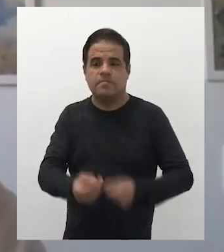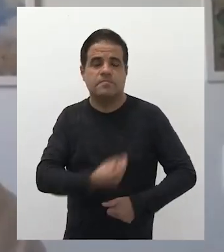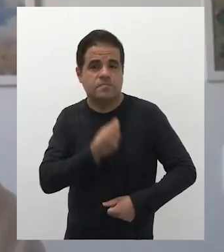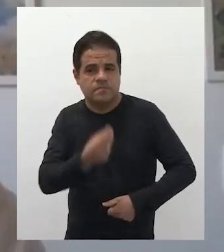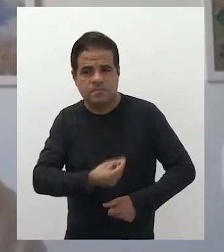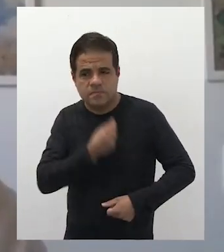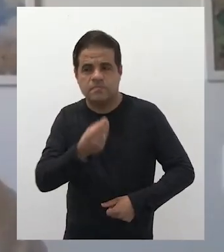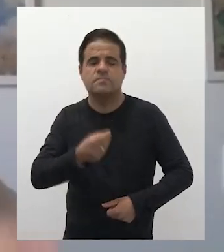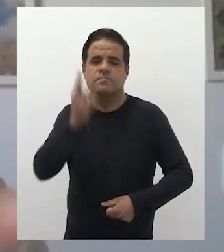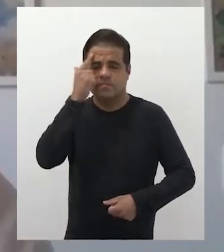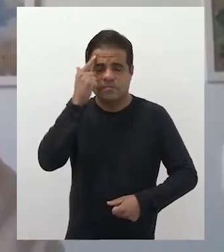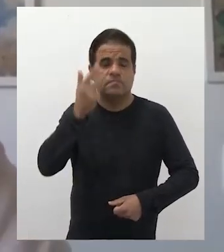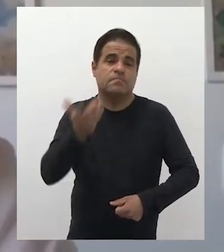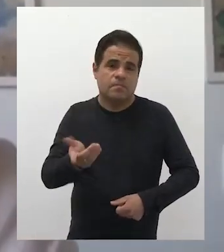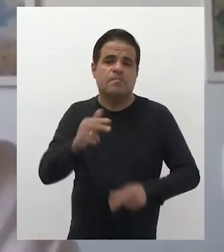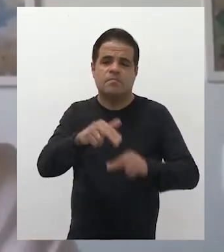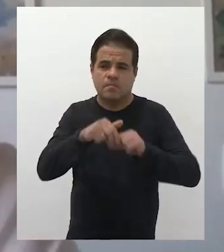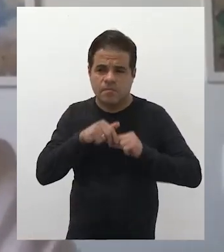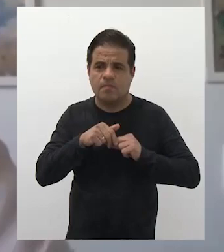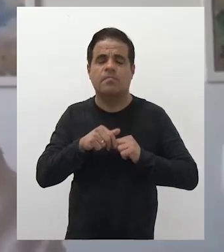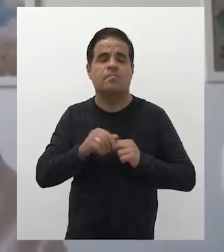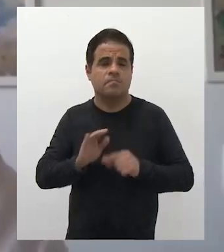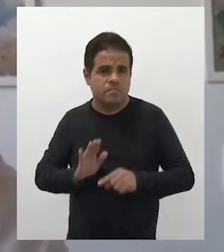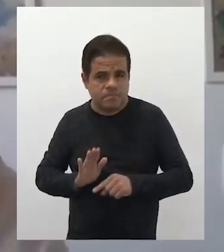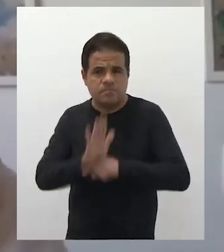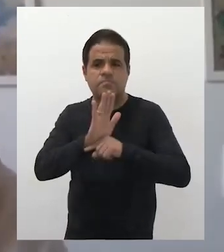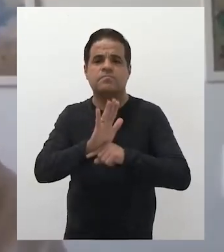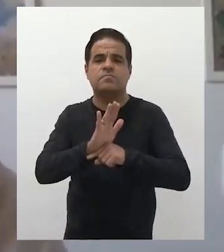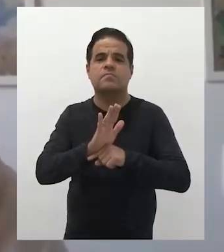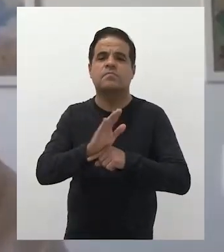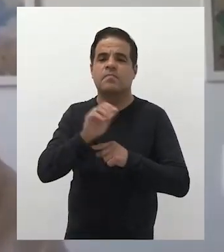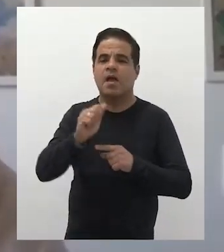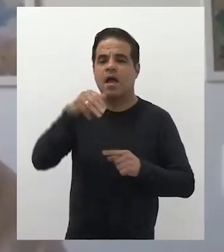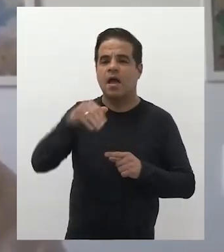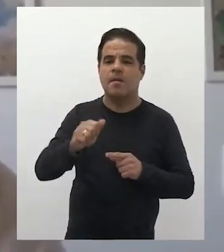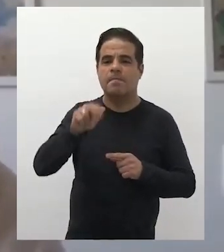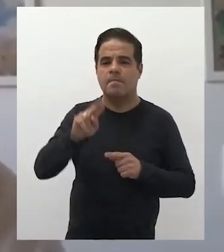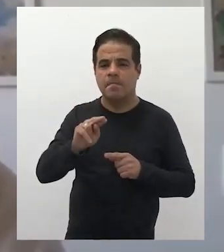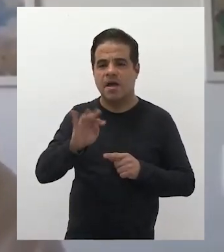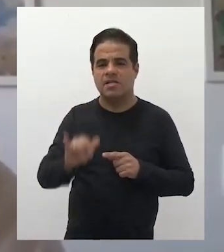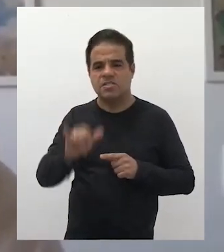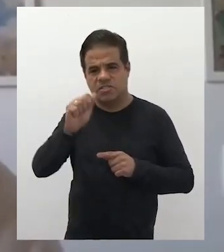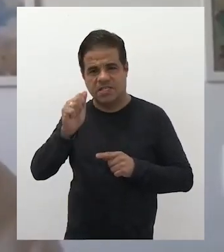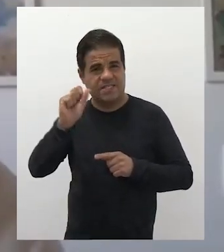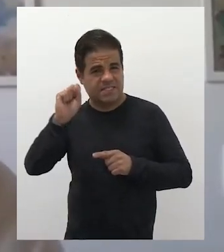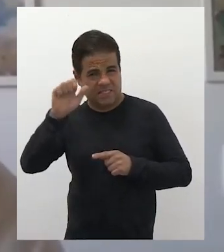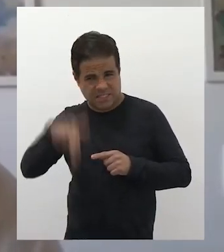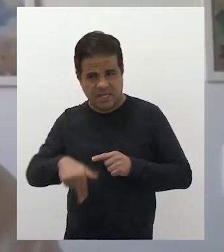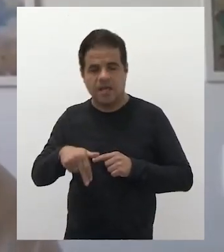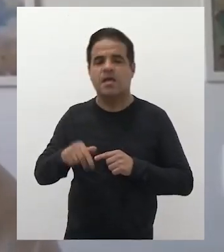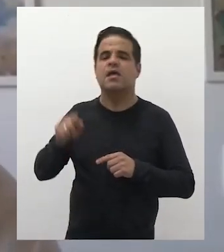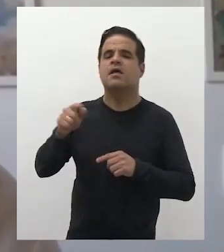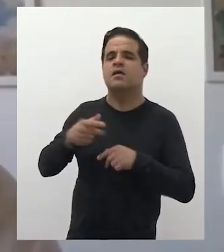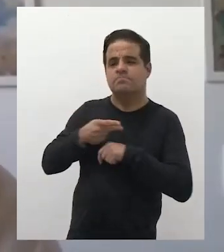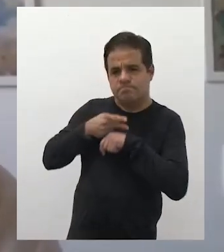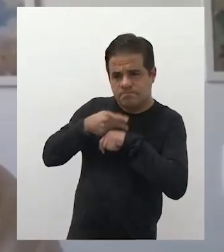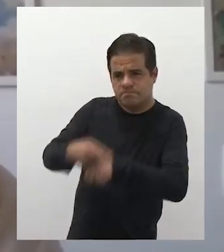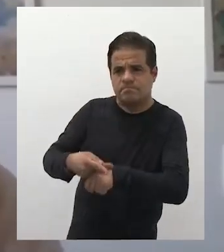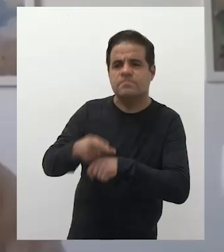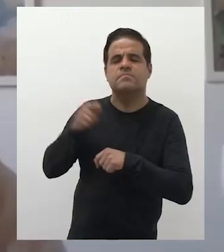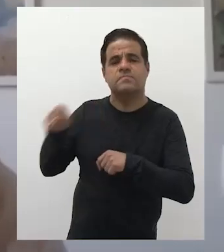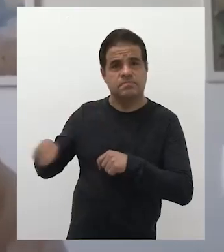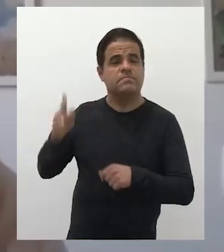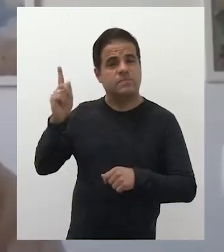nível de vida. E é por isso, daí a contribuição do Amartya Sen, esse prêmio Nobel da Economia que eu comentei com vocês, nesse